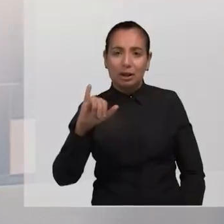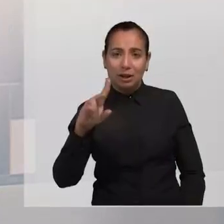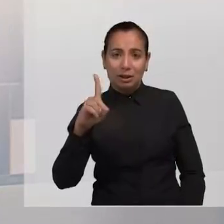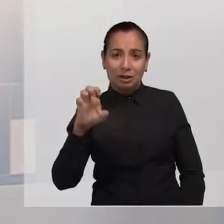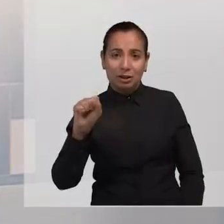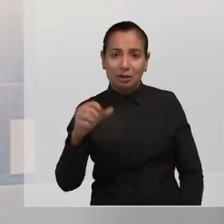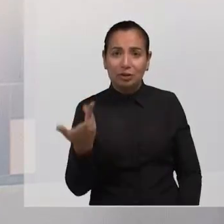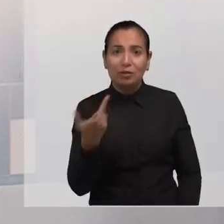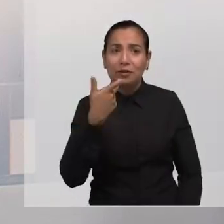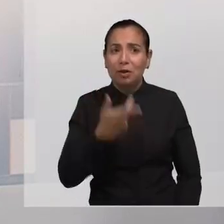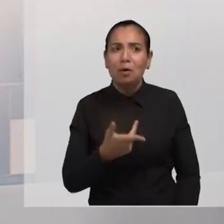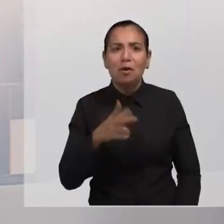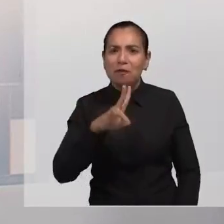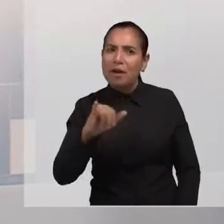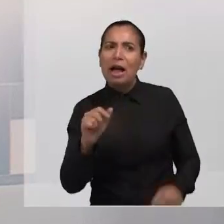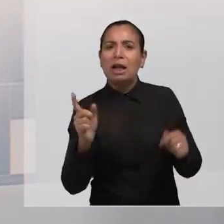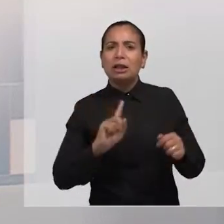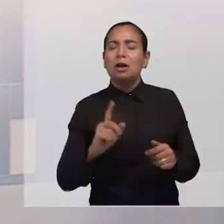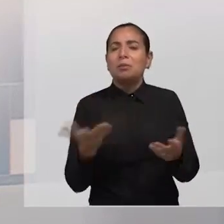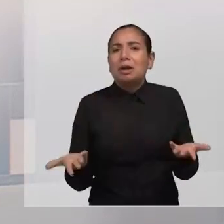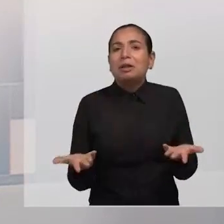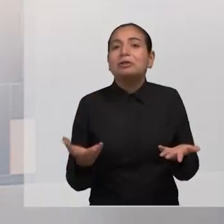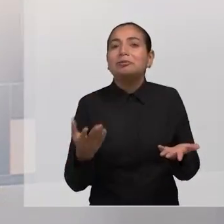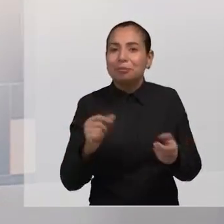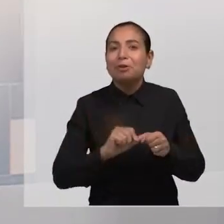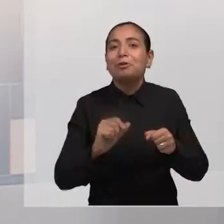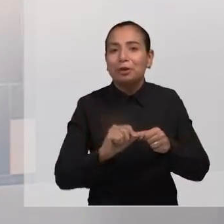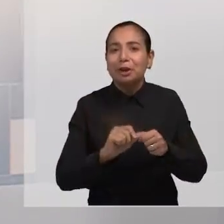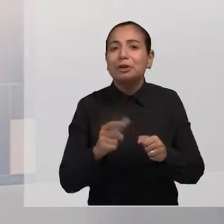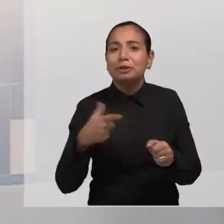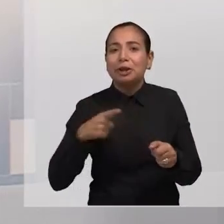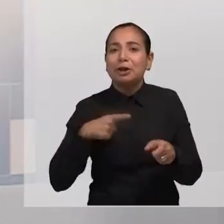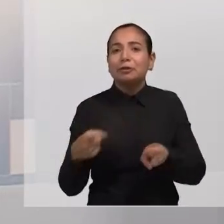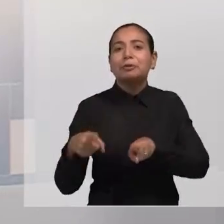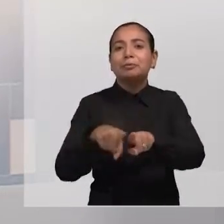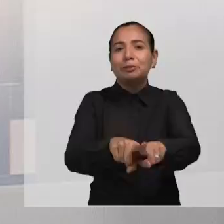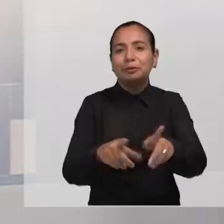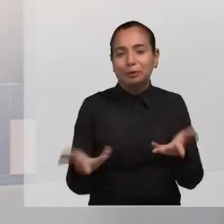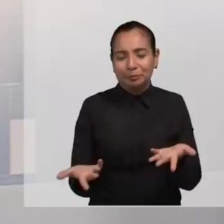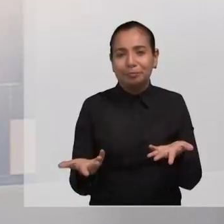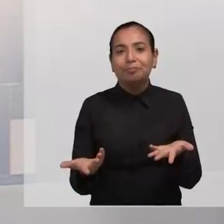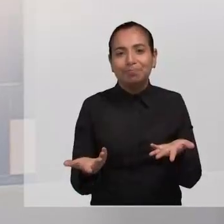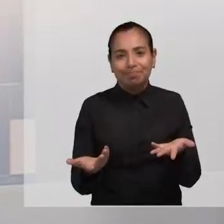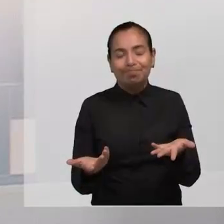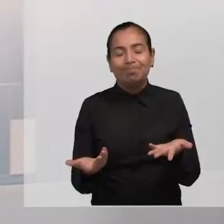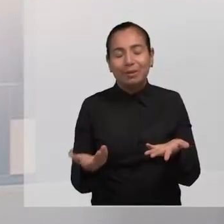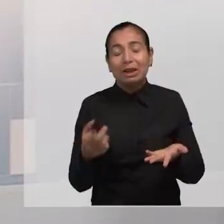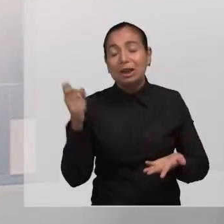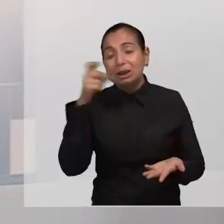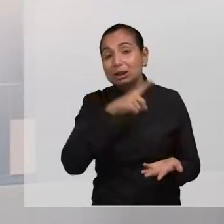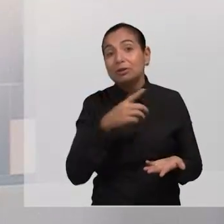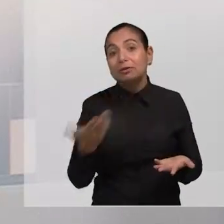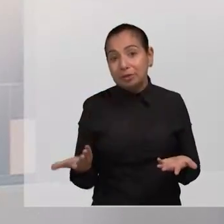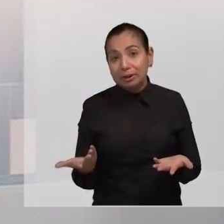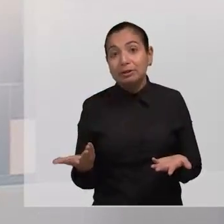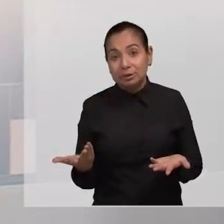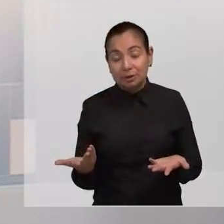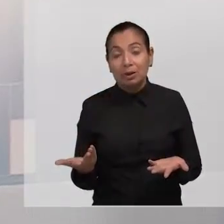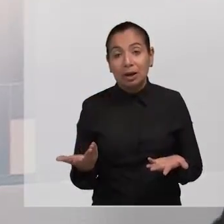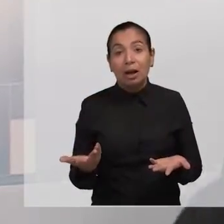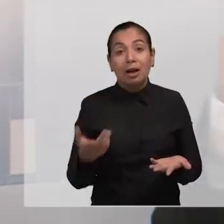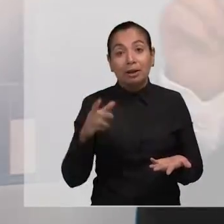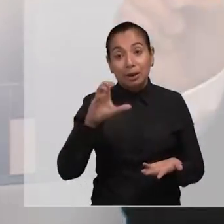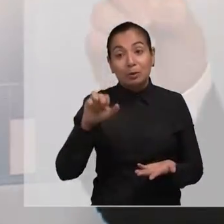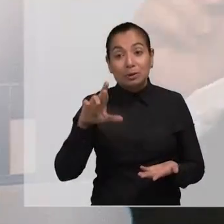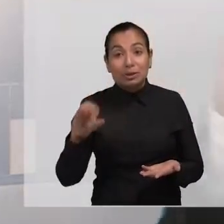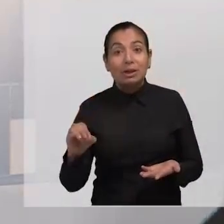indivíduo que nós estamos aqui citando, todos os partidos, quando eles formam as suas chapas nos estados, eles esperam uma